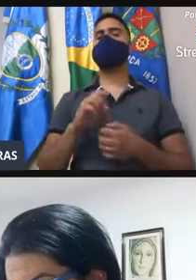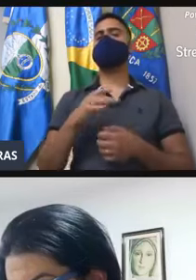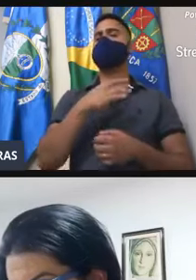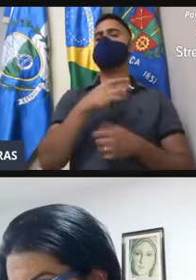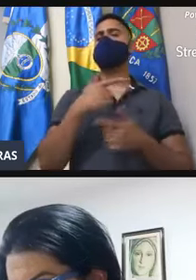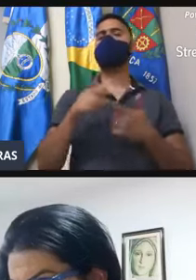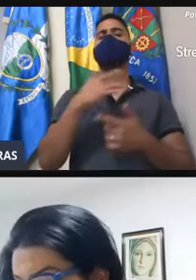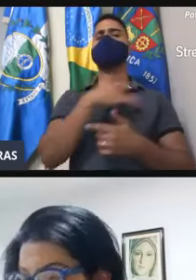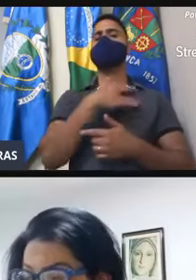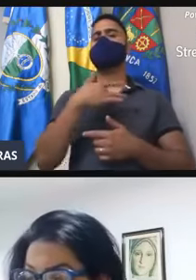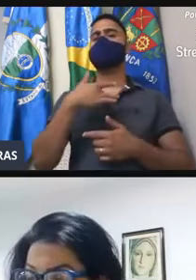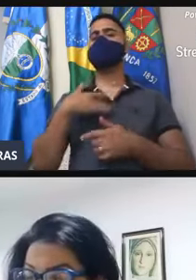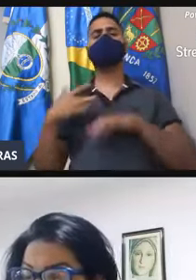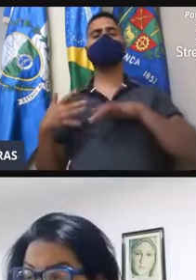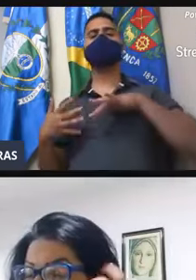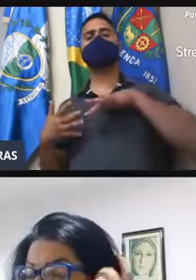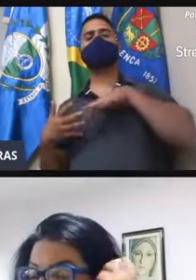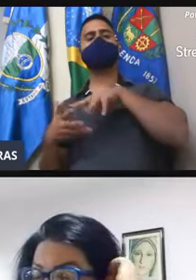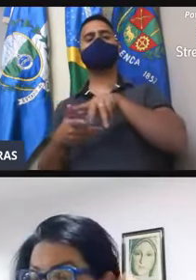país, no mundo,